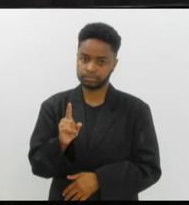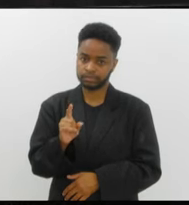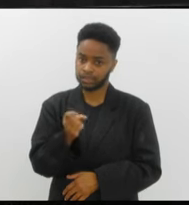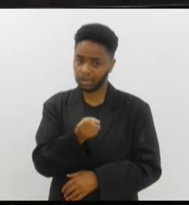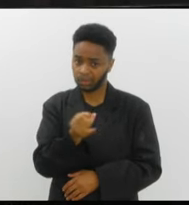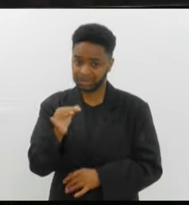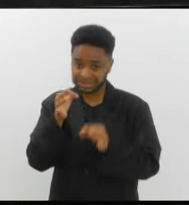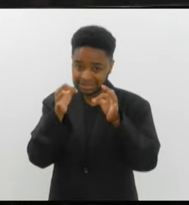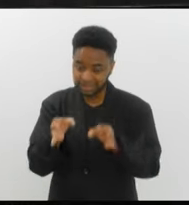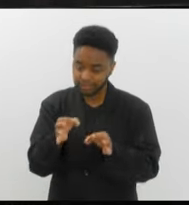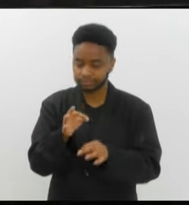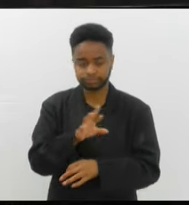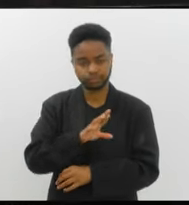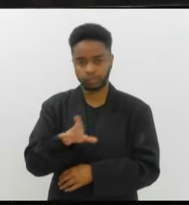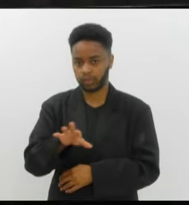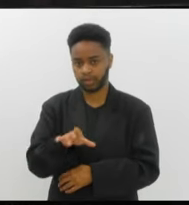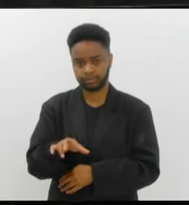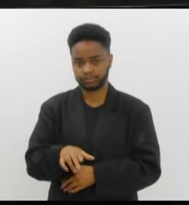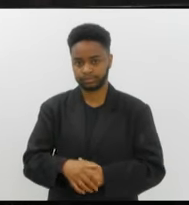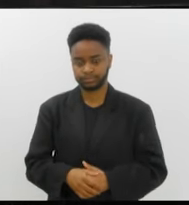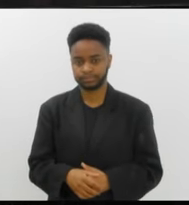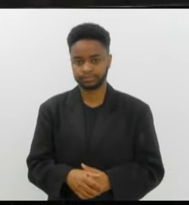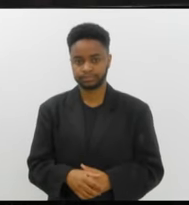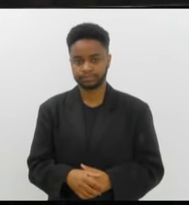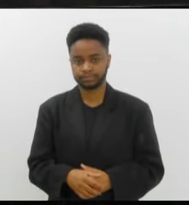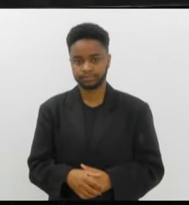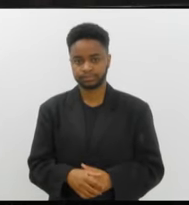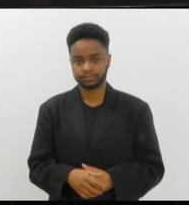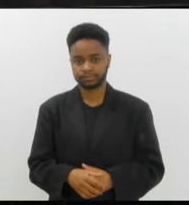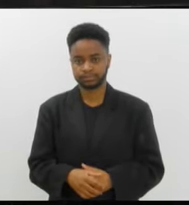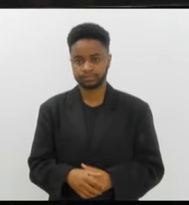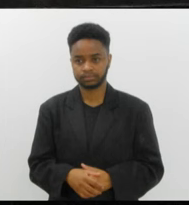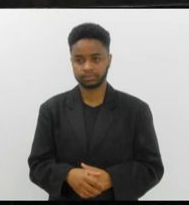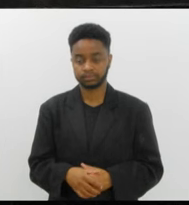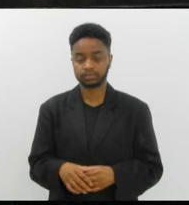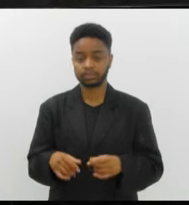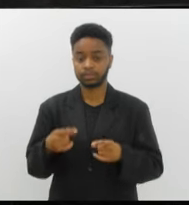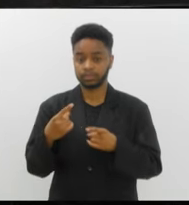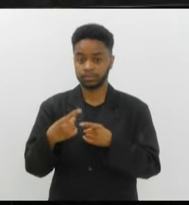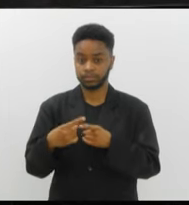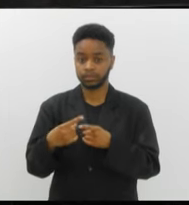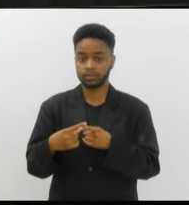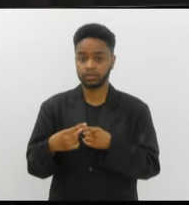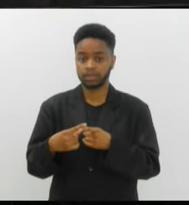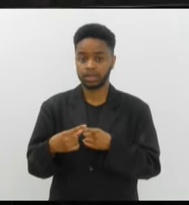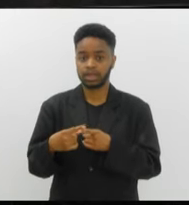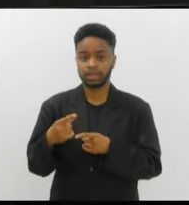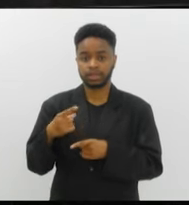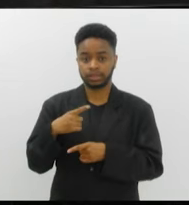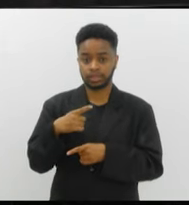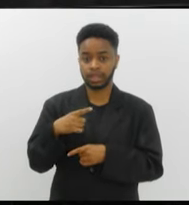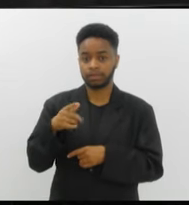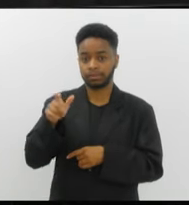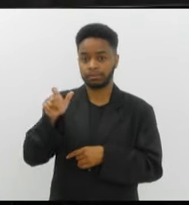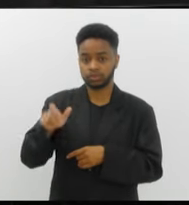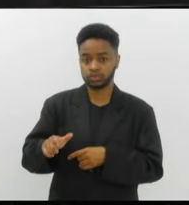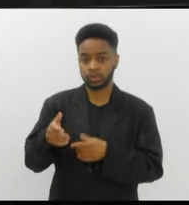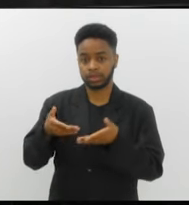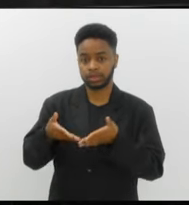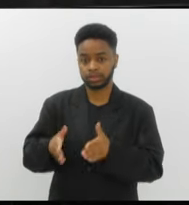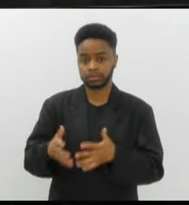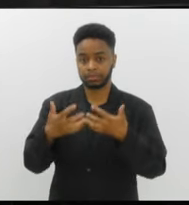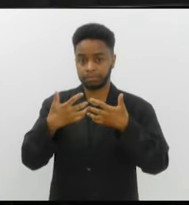desejável, não. Apesar de um petropolitano na Secretaria do Meio